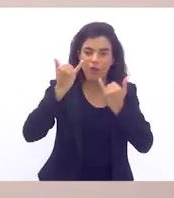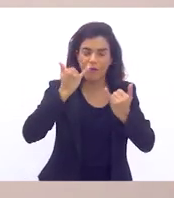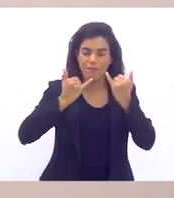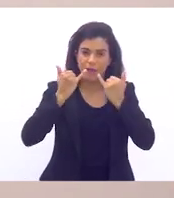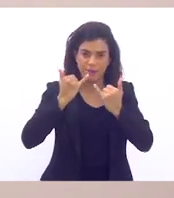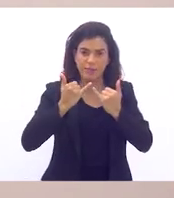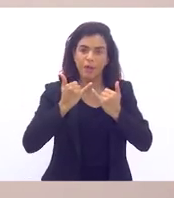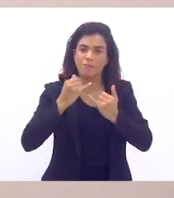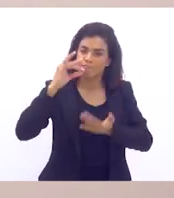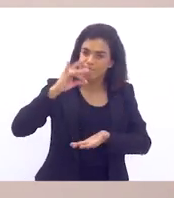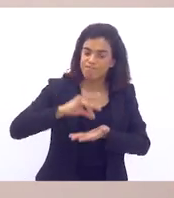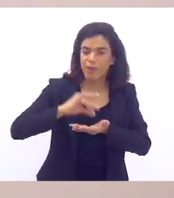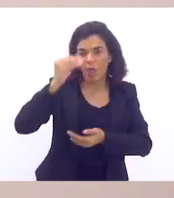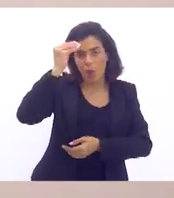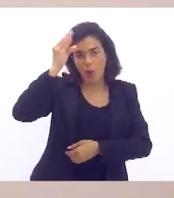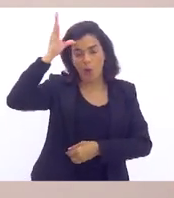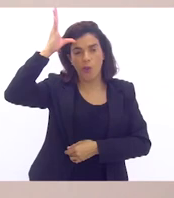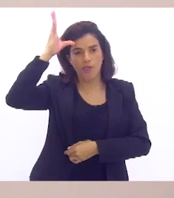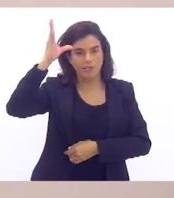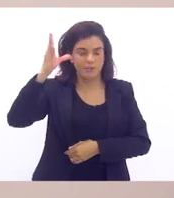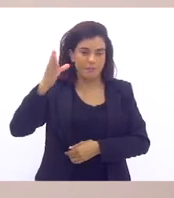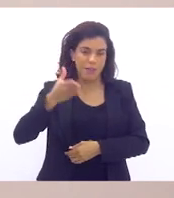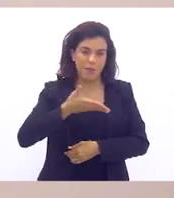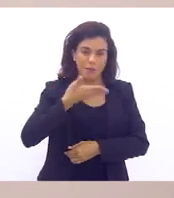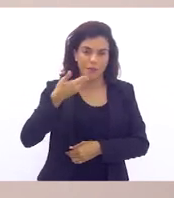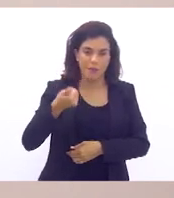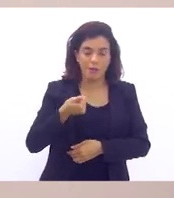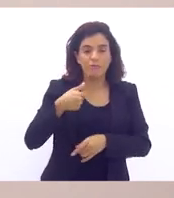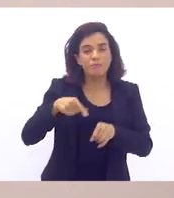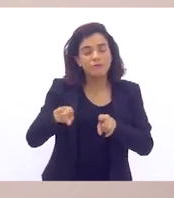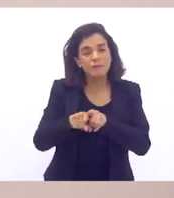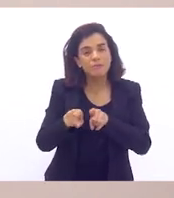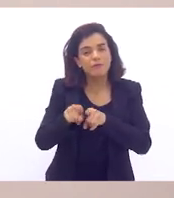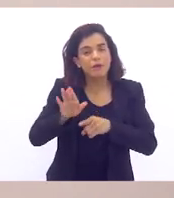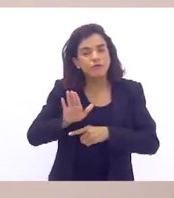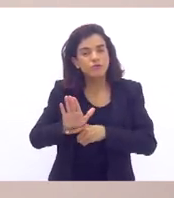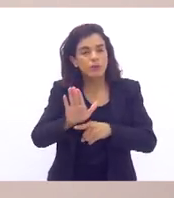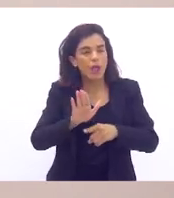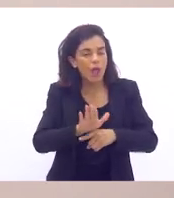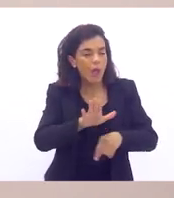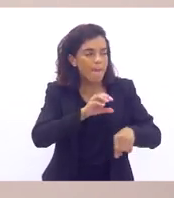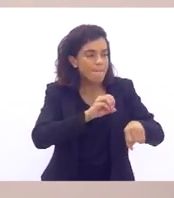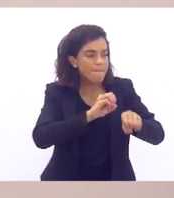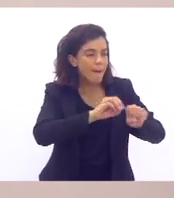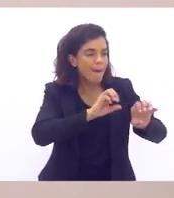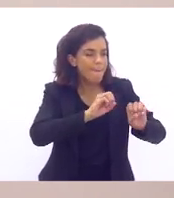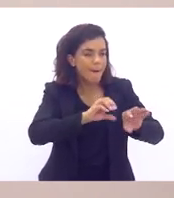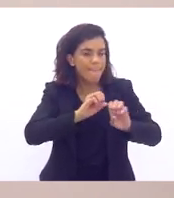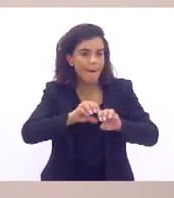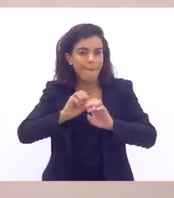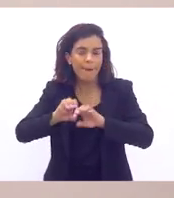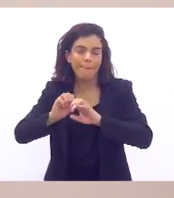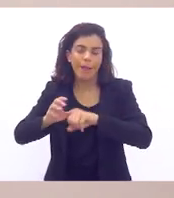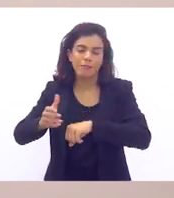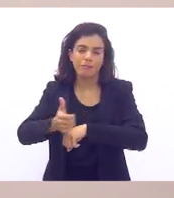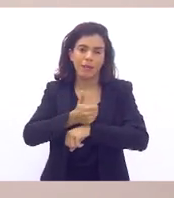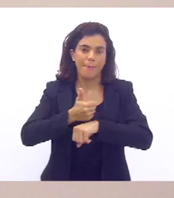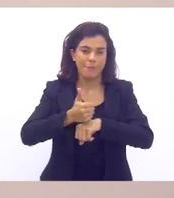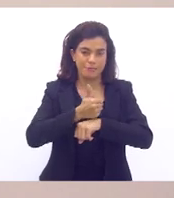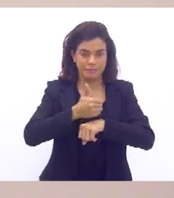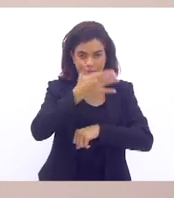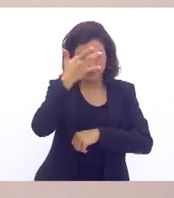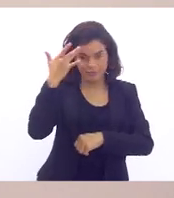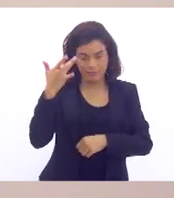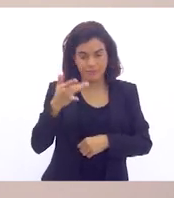construída vira de fato o conhecimento ampliado e vai nos ajudar a capacitar cada vez mais as pessoas e estas são de fato